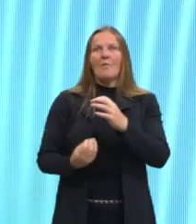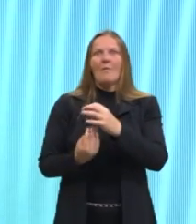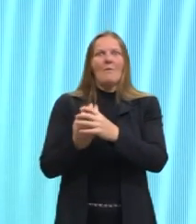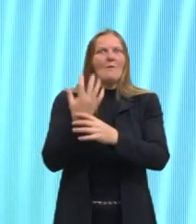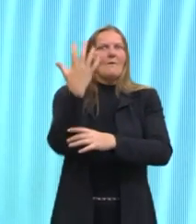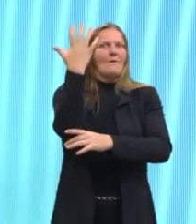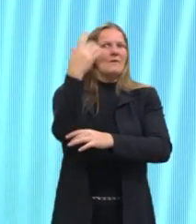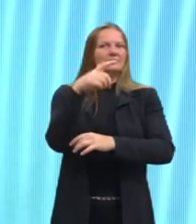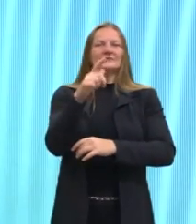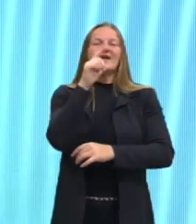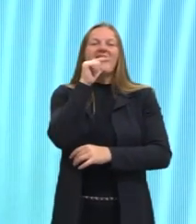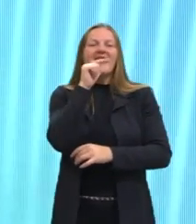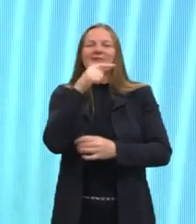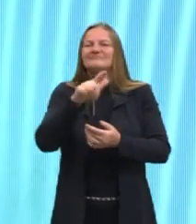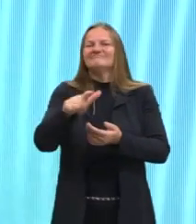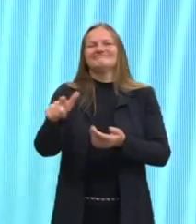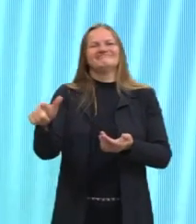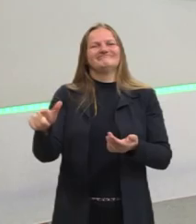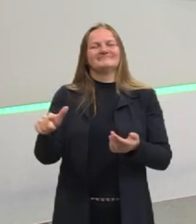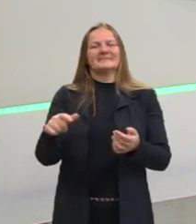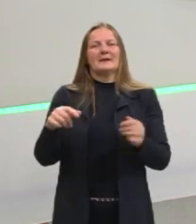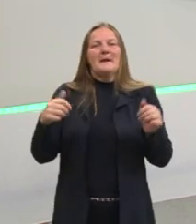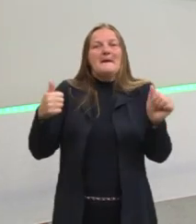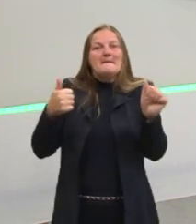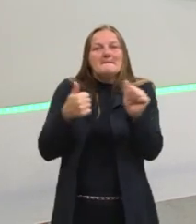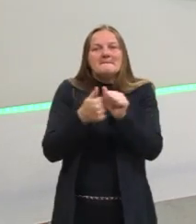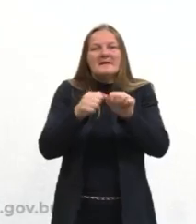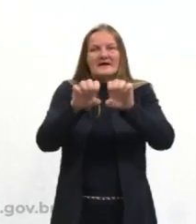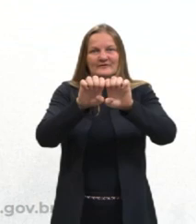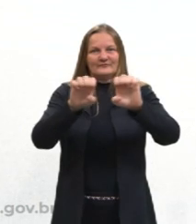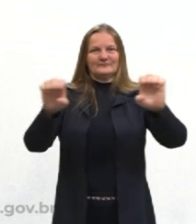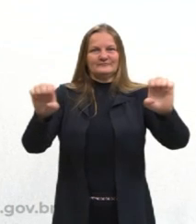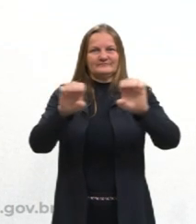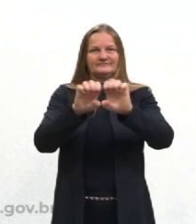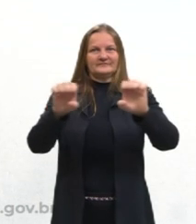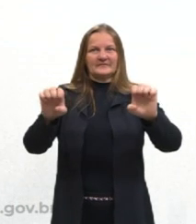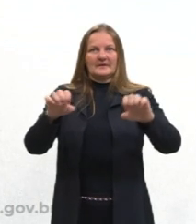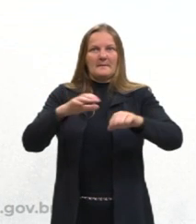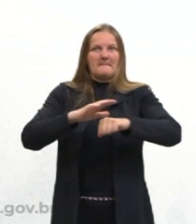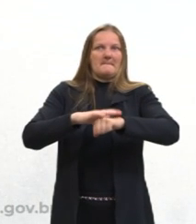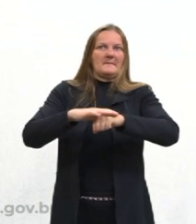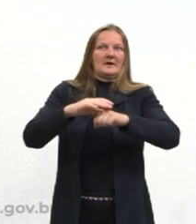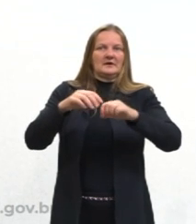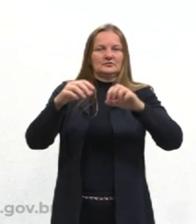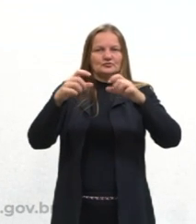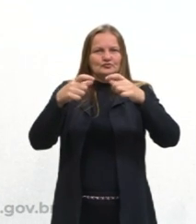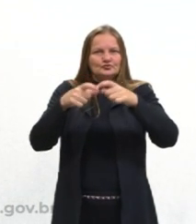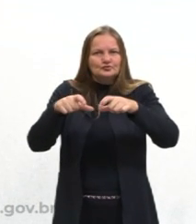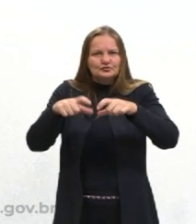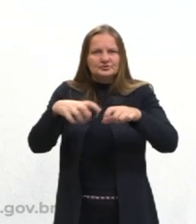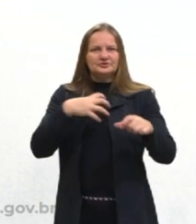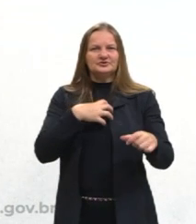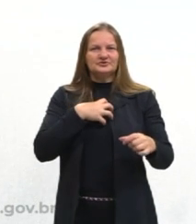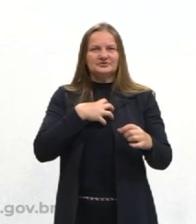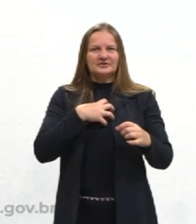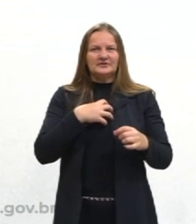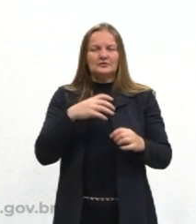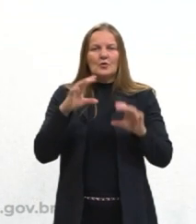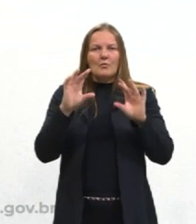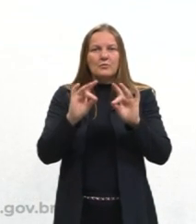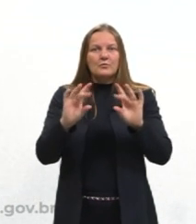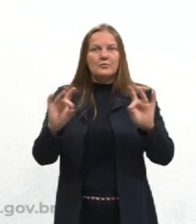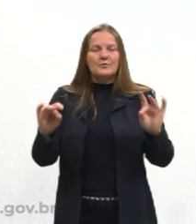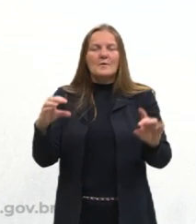água começam quanto mais perto do Equador que nós vamos chegando e aí vai ter uma outra condição ó vai ser